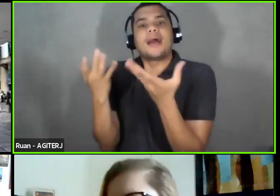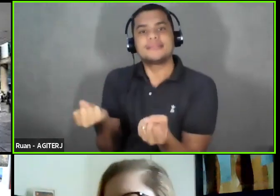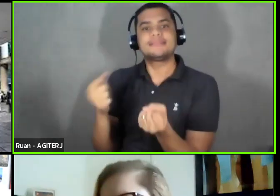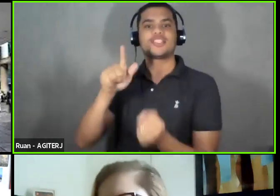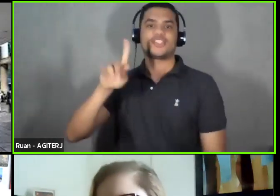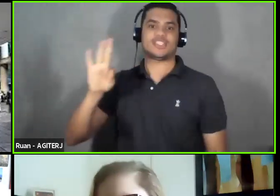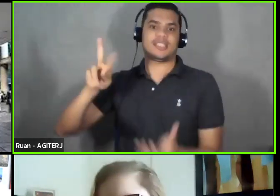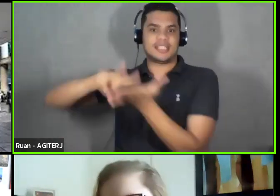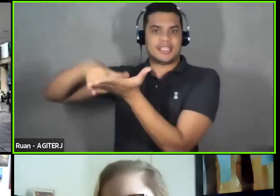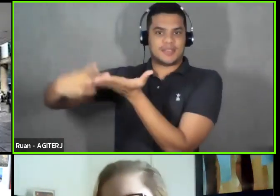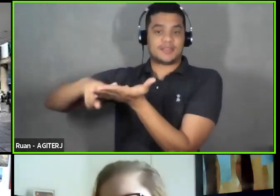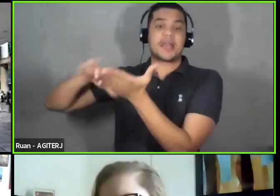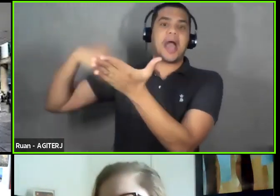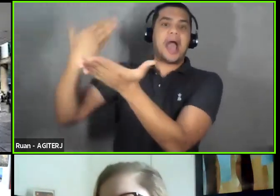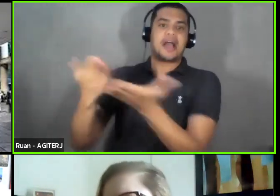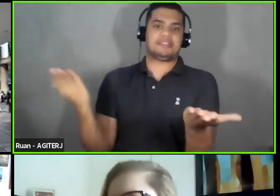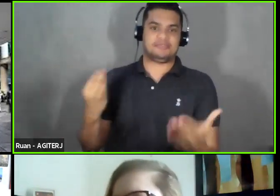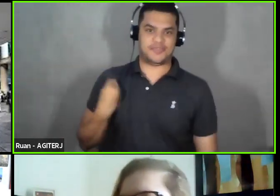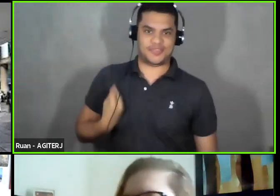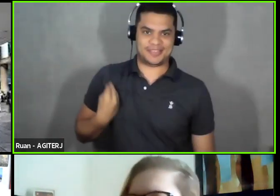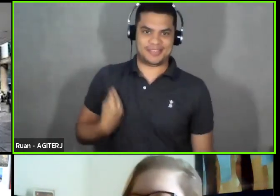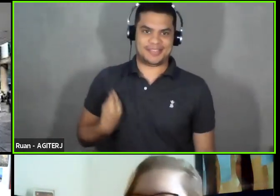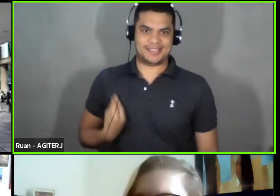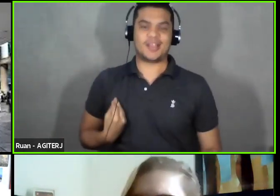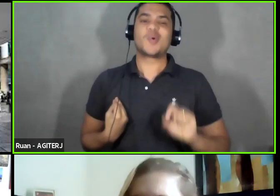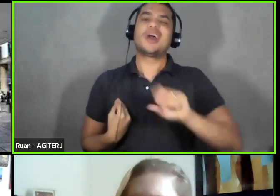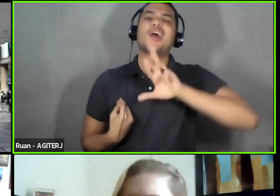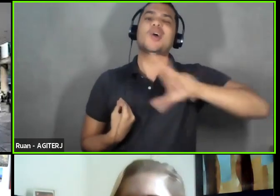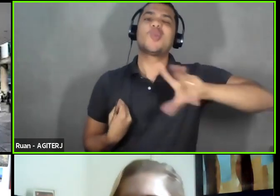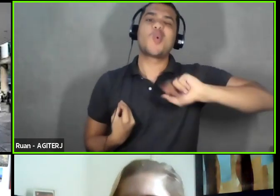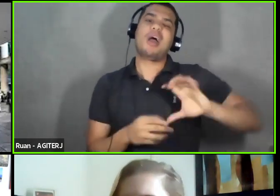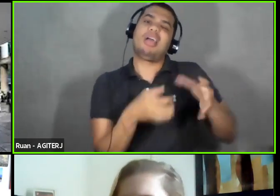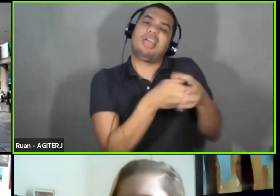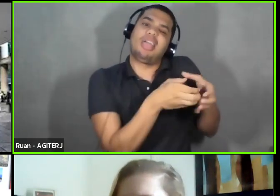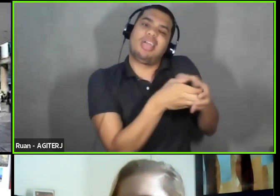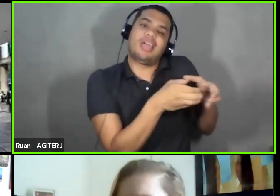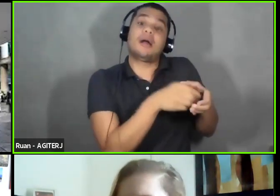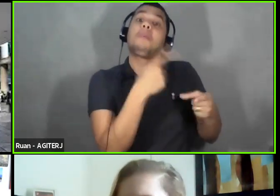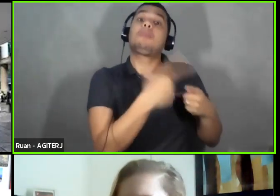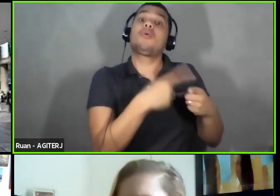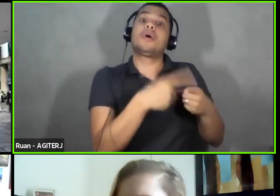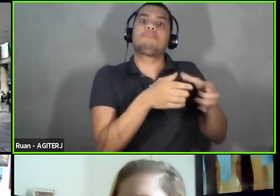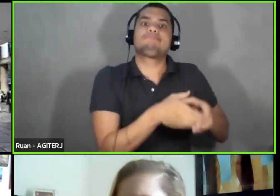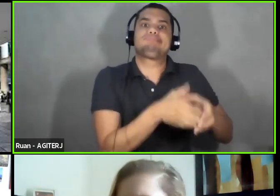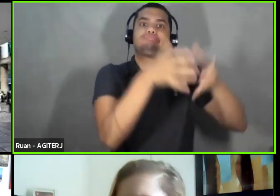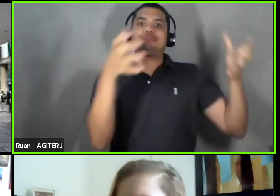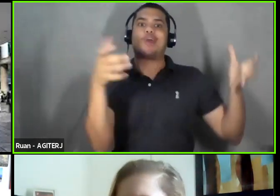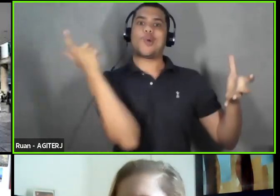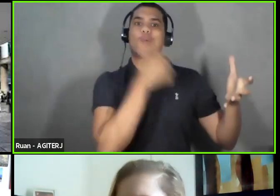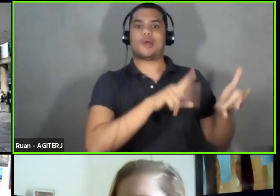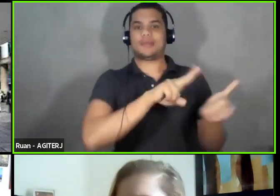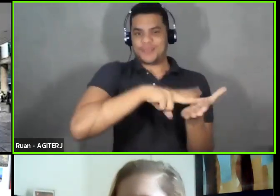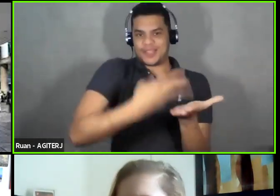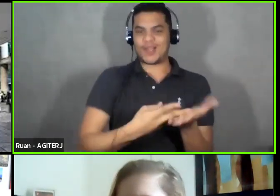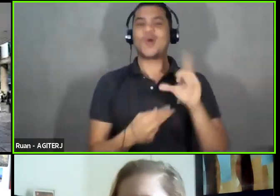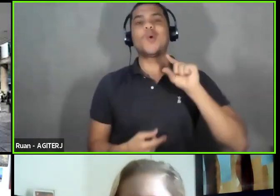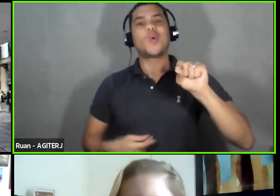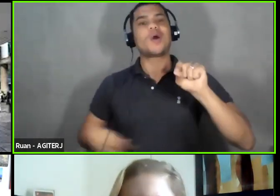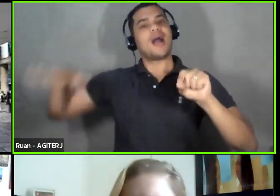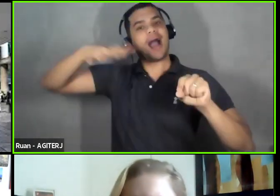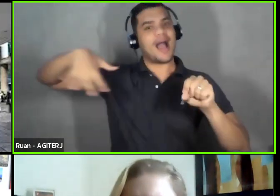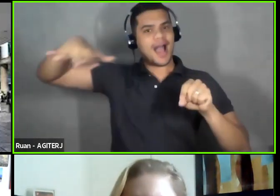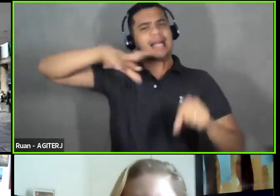até hoje, e não mais em caráter de exceção, já que a tradução passou a ocupar inúmeros